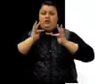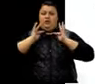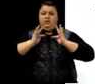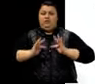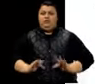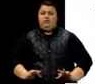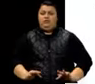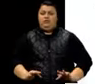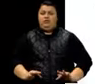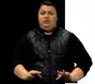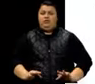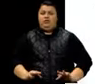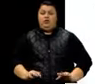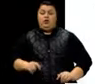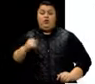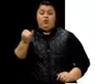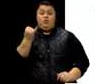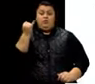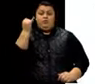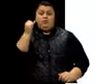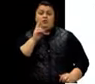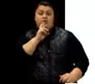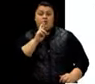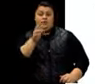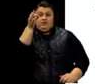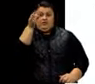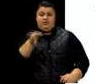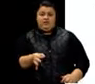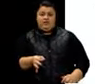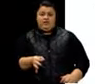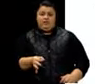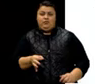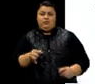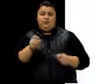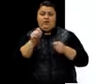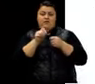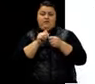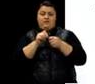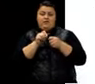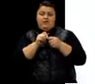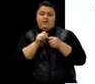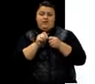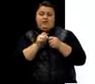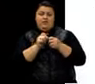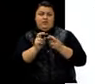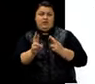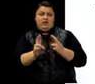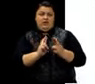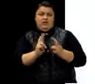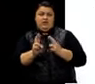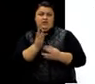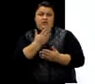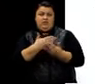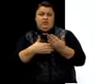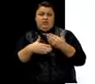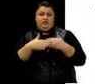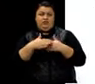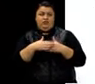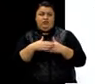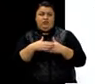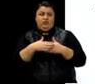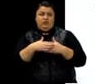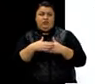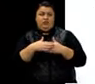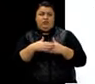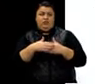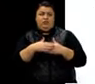para responder as questões corretamente é relacionar todas essas funções, né, que foram faladas agora